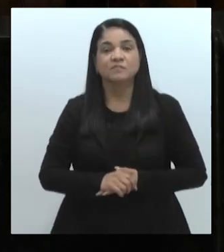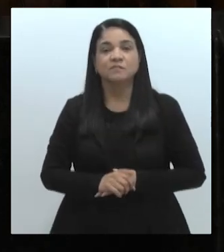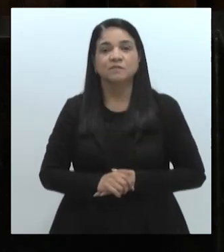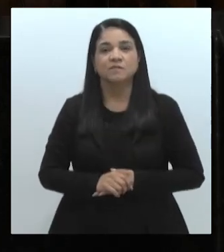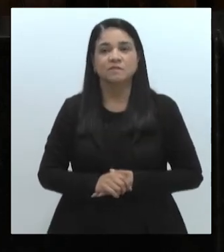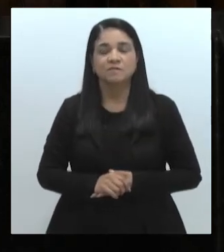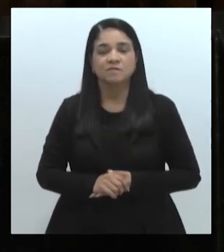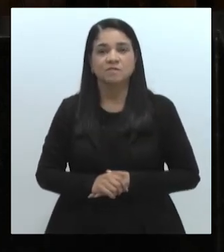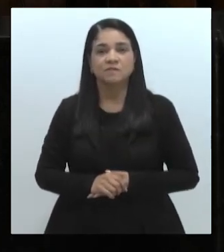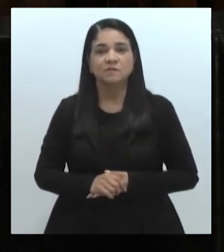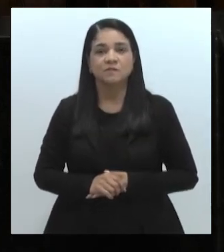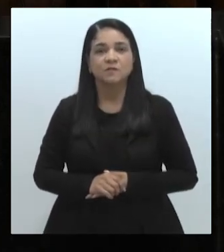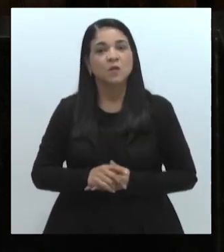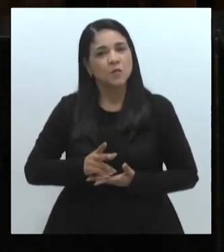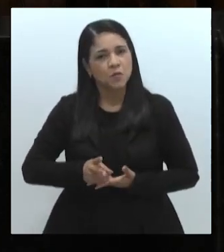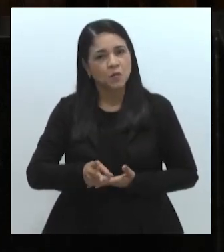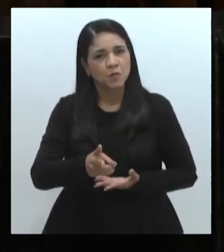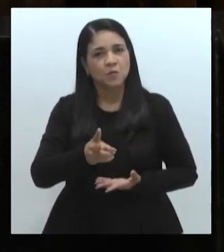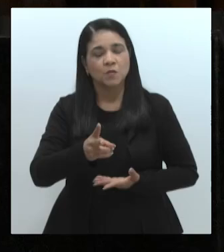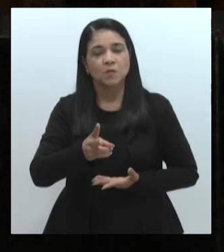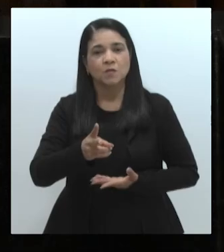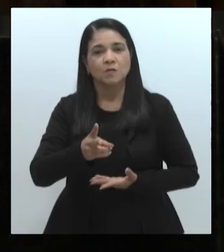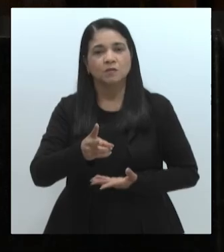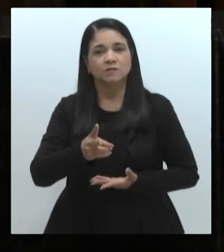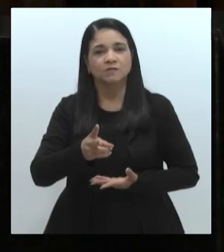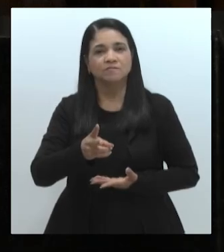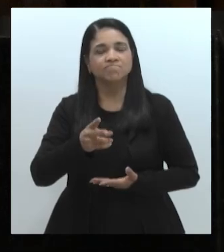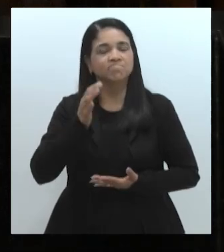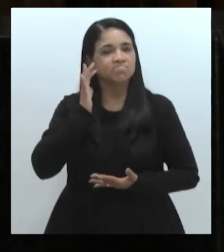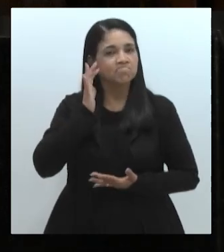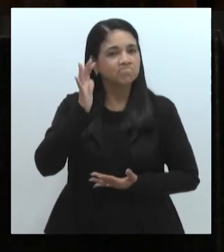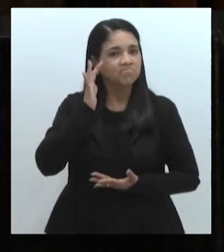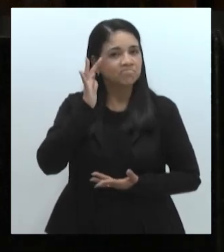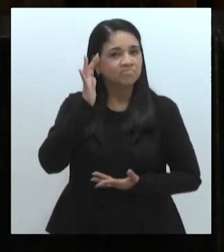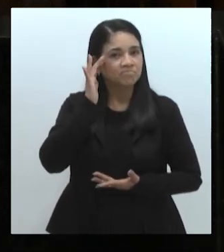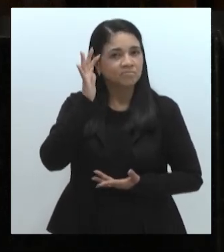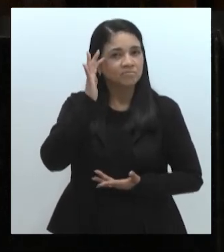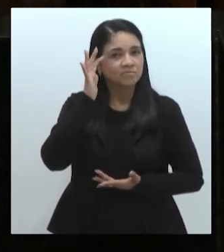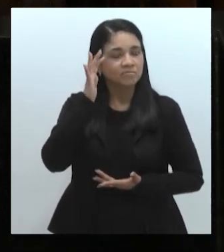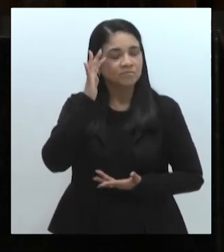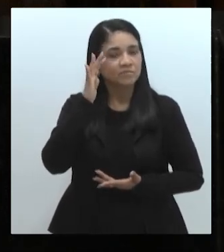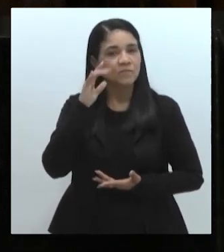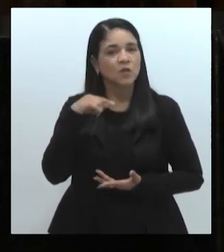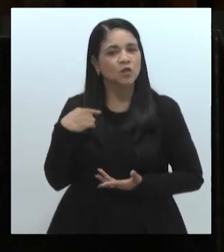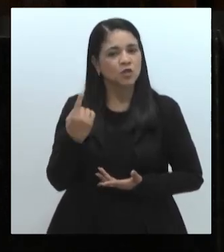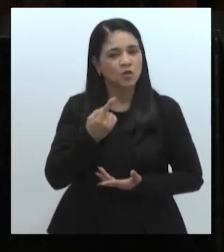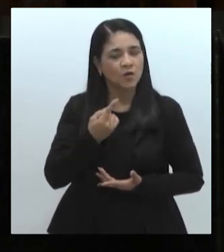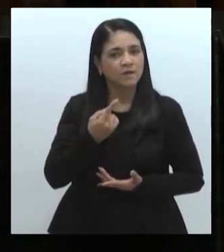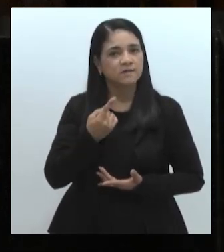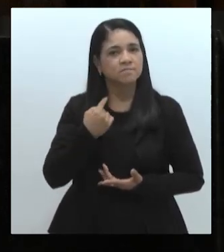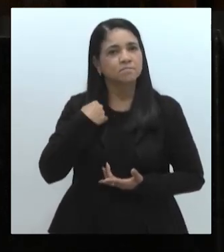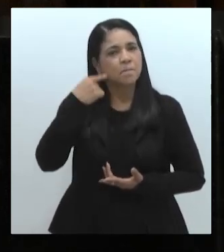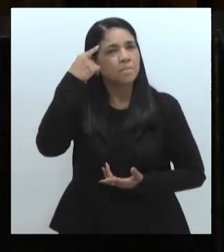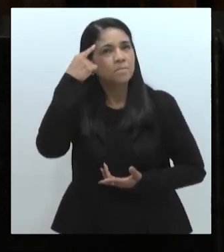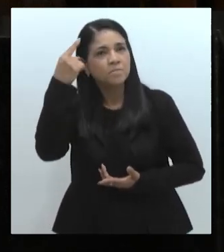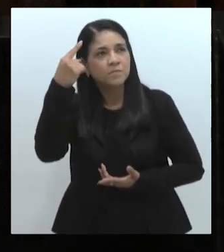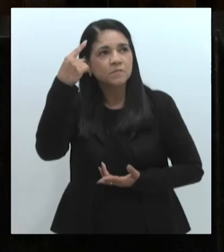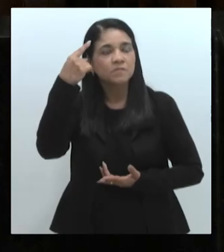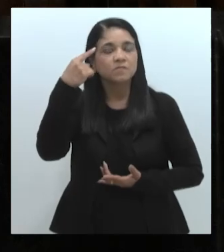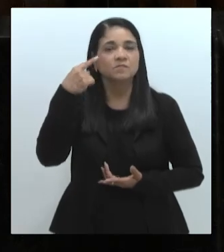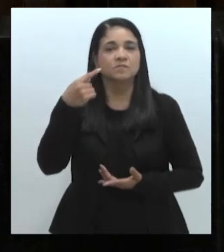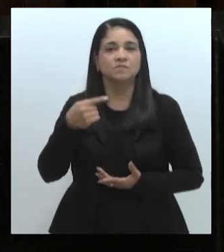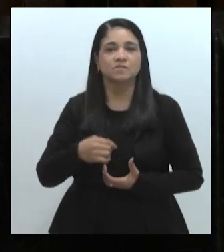eu, dando continuidade às reflexões que aqui fizemos sobre a